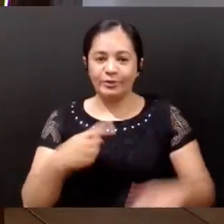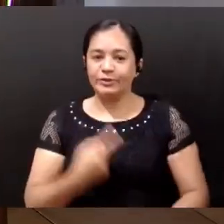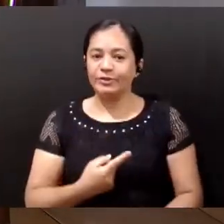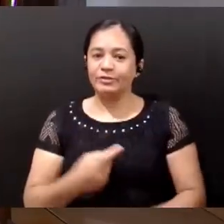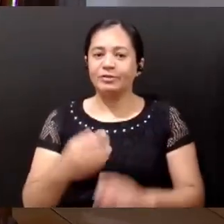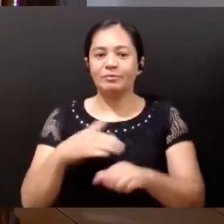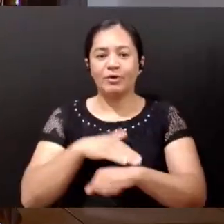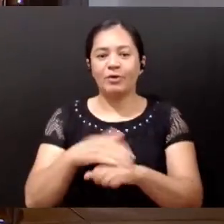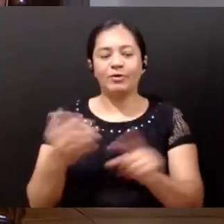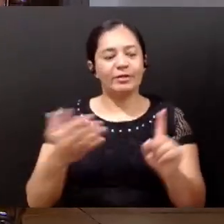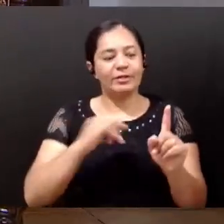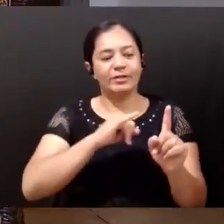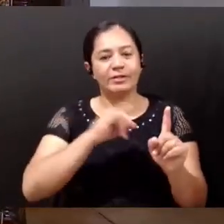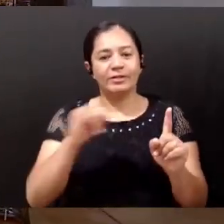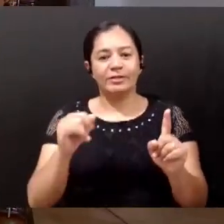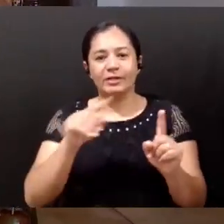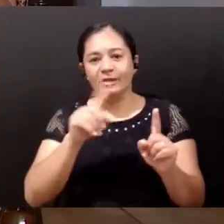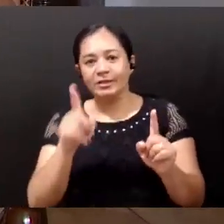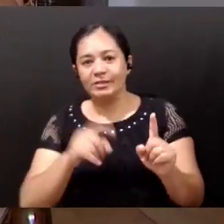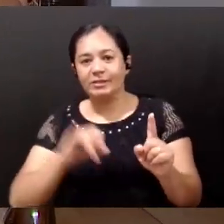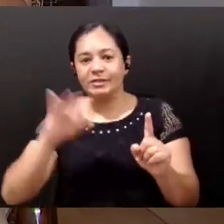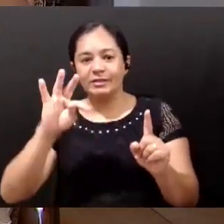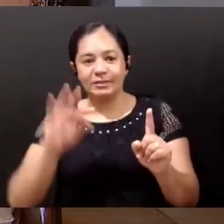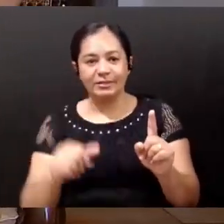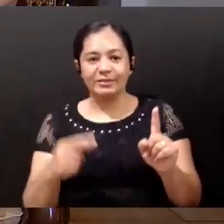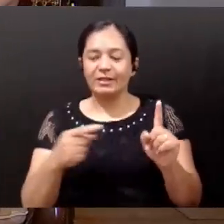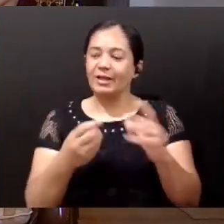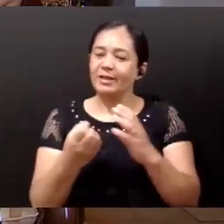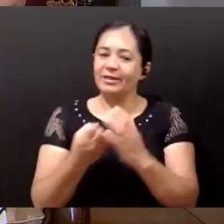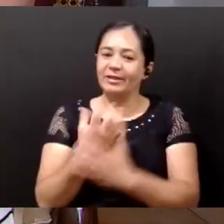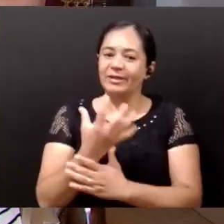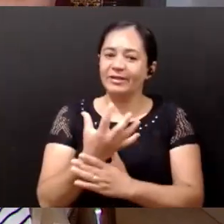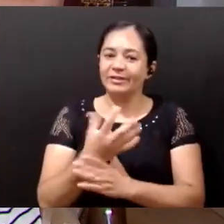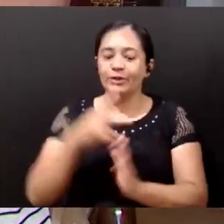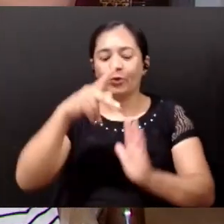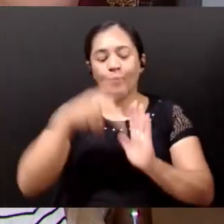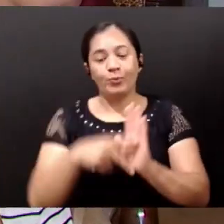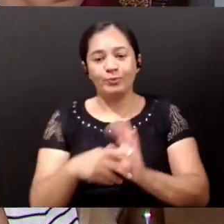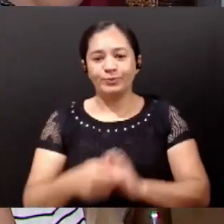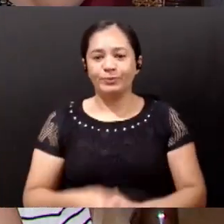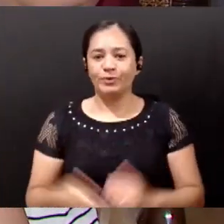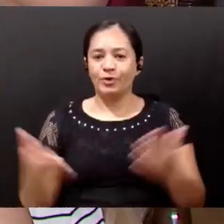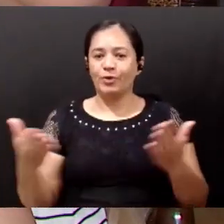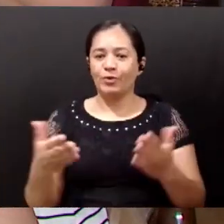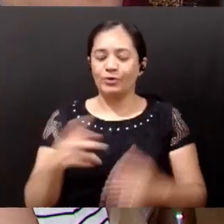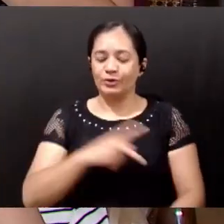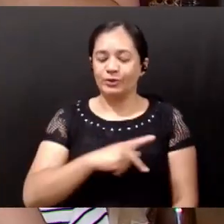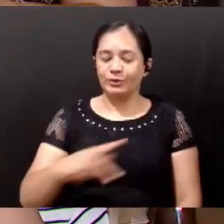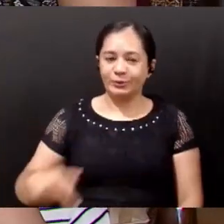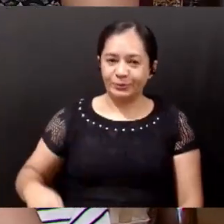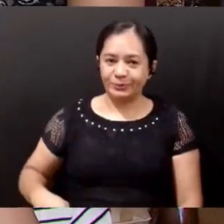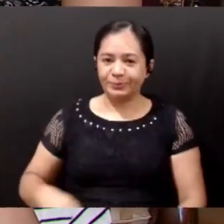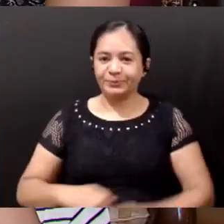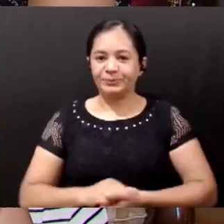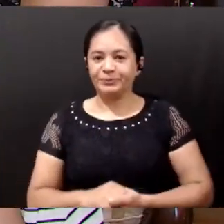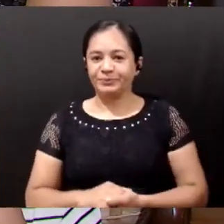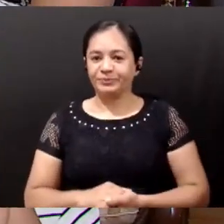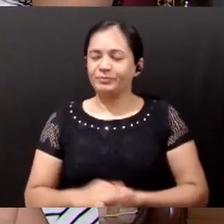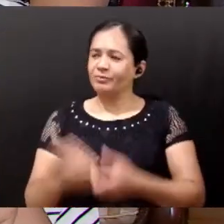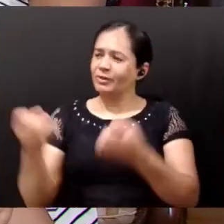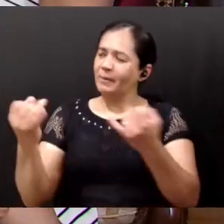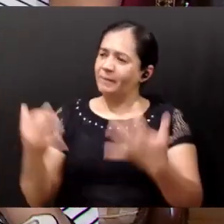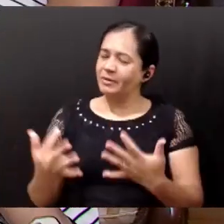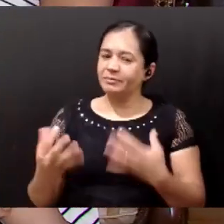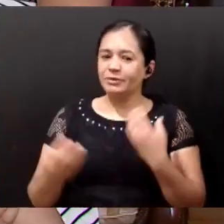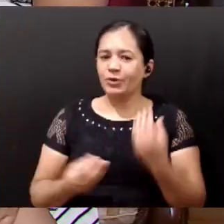é uma das idealizadoras desse projeto, hoje é a presidente. Zita, me conta como surgiu